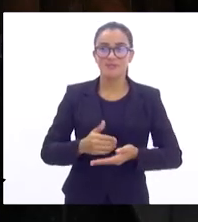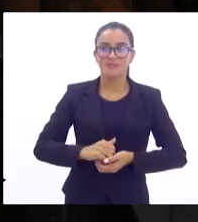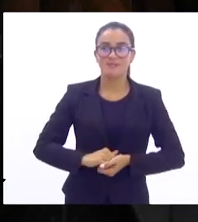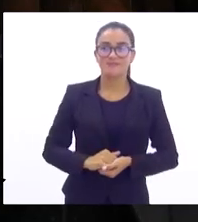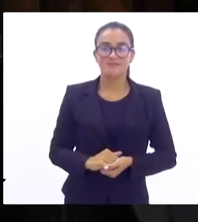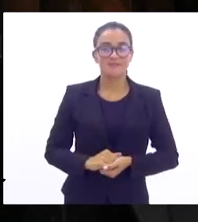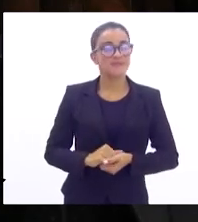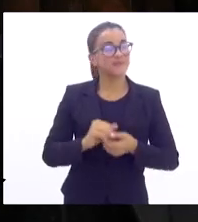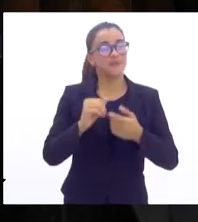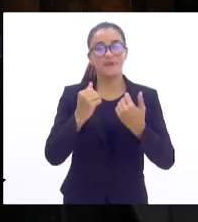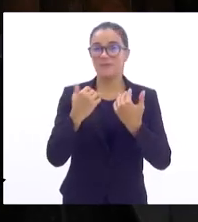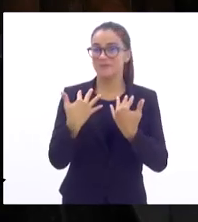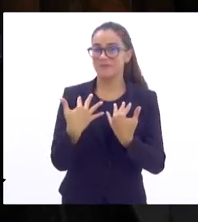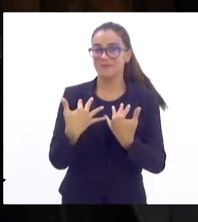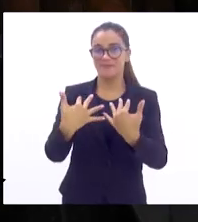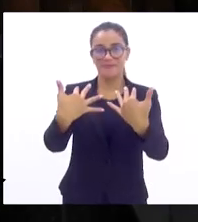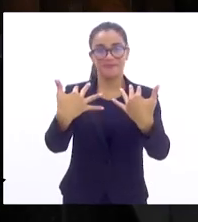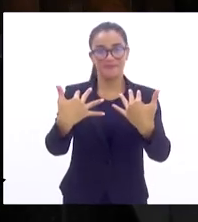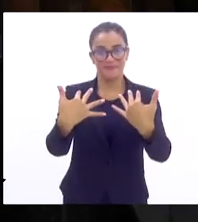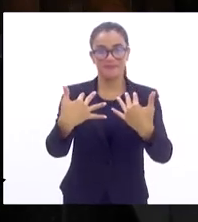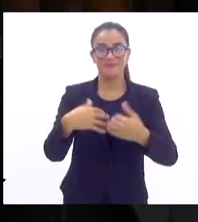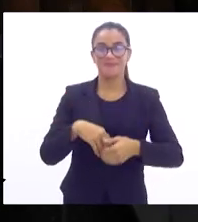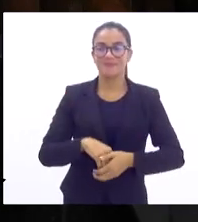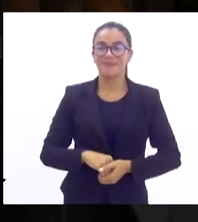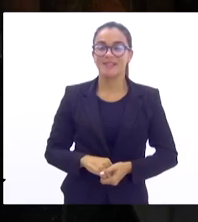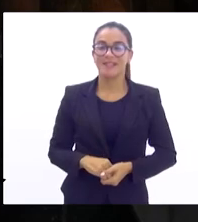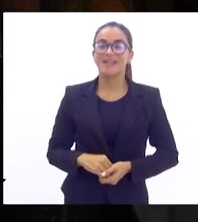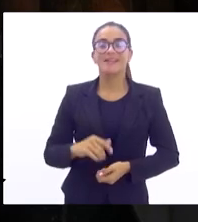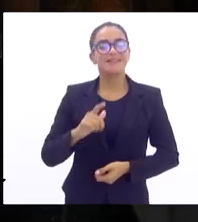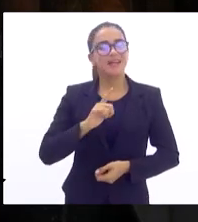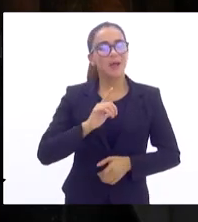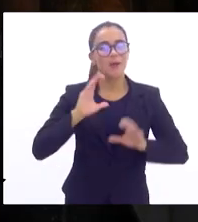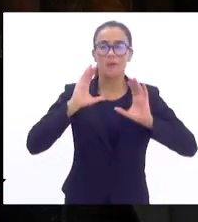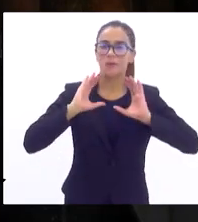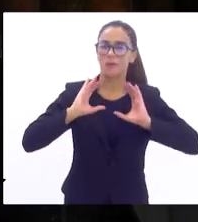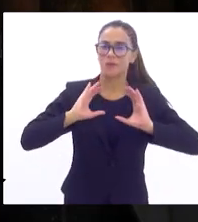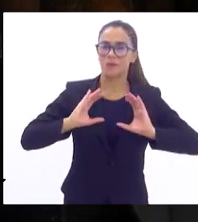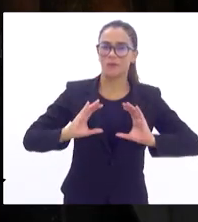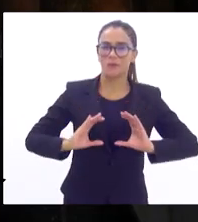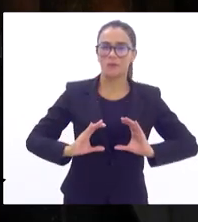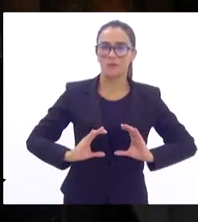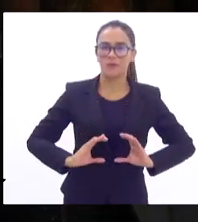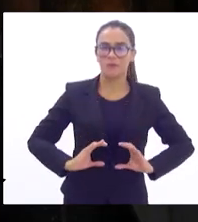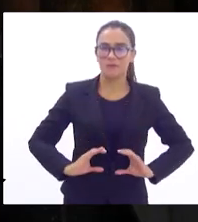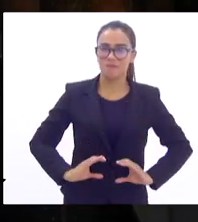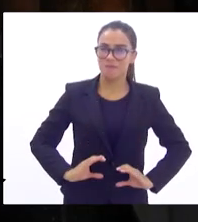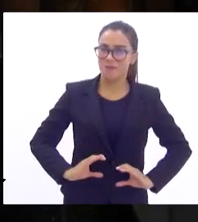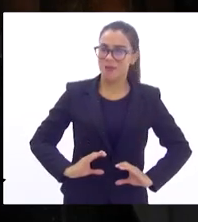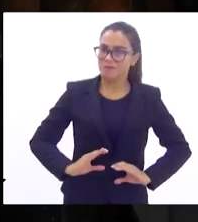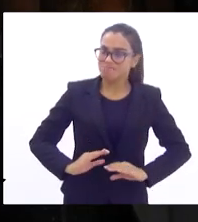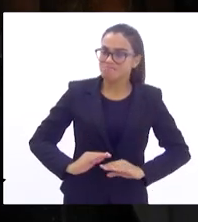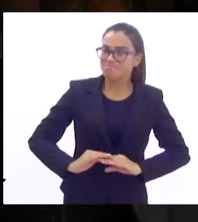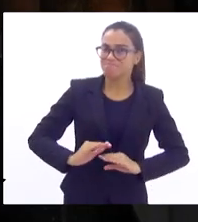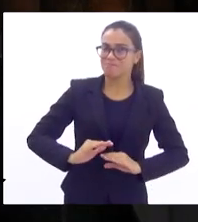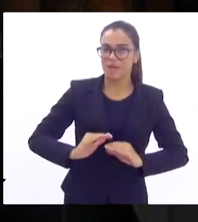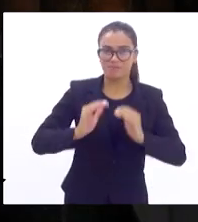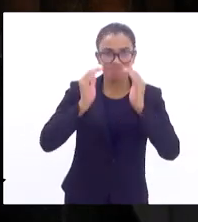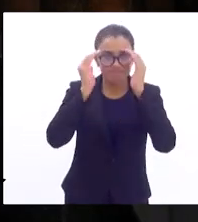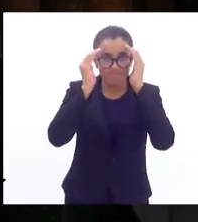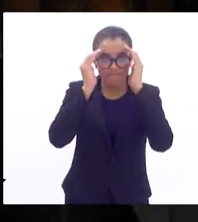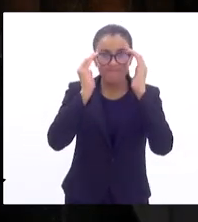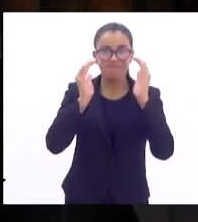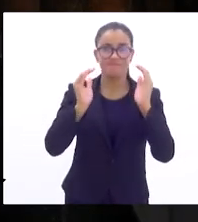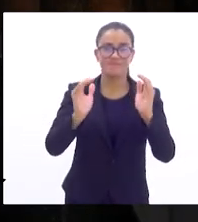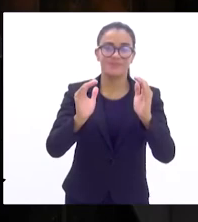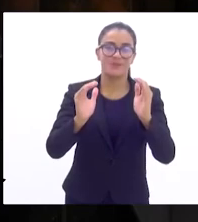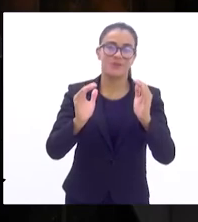o plenário era um comportamento mas com Digno com a